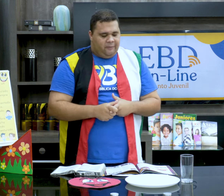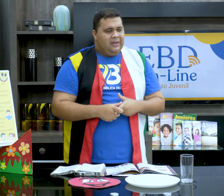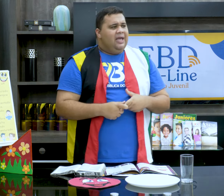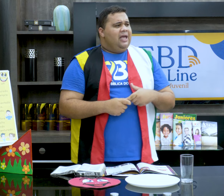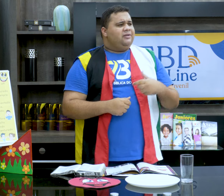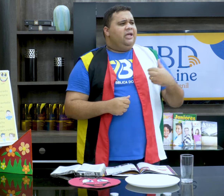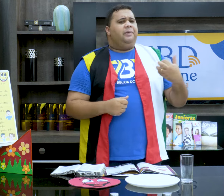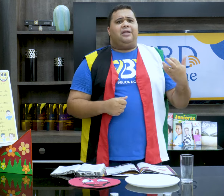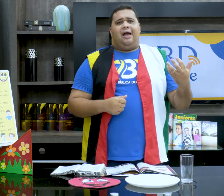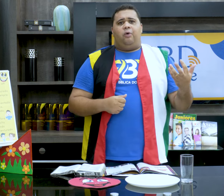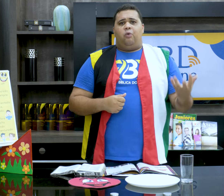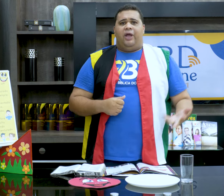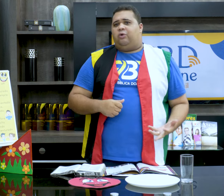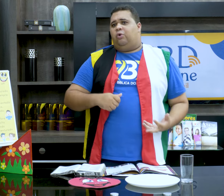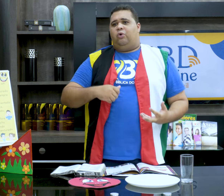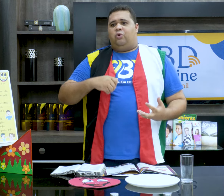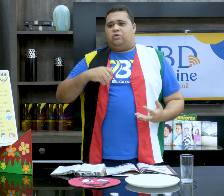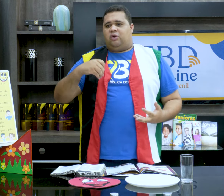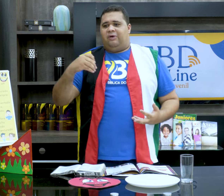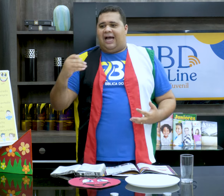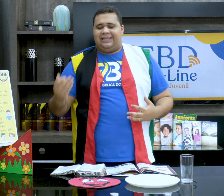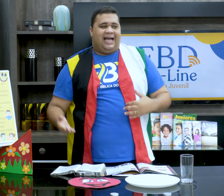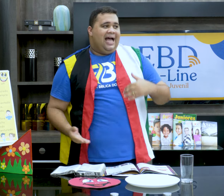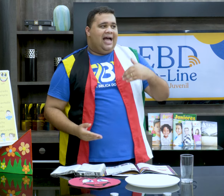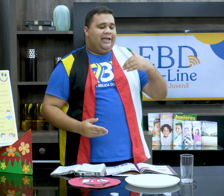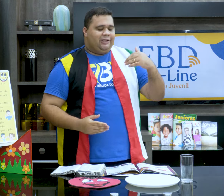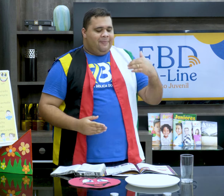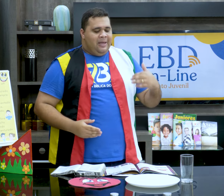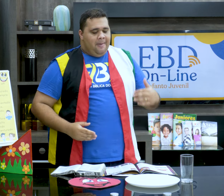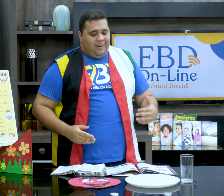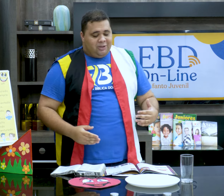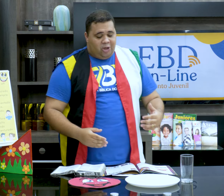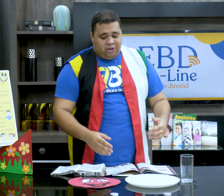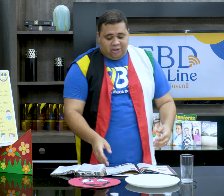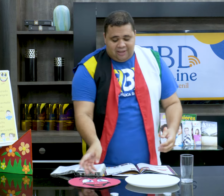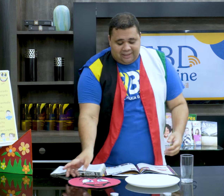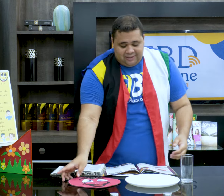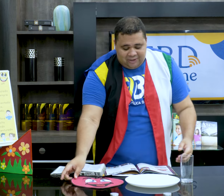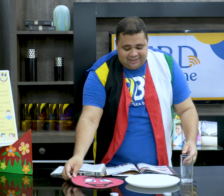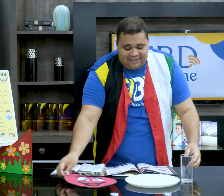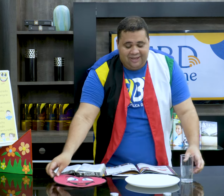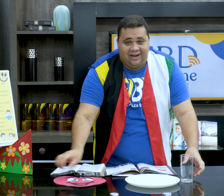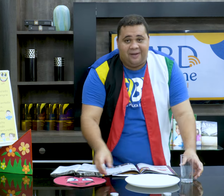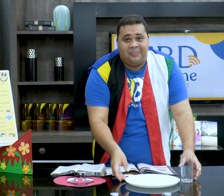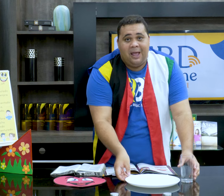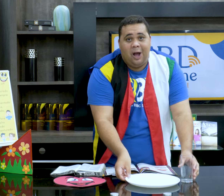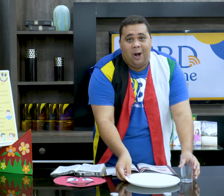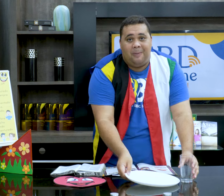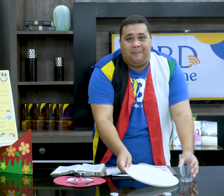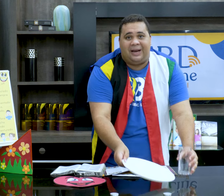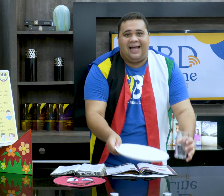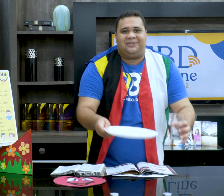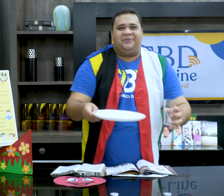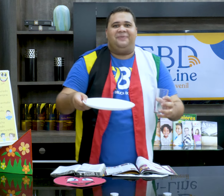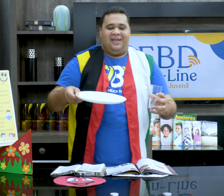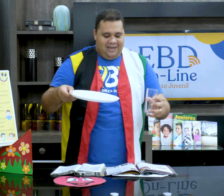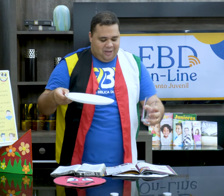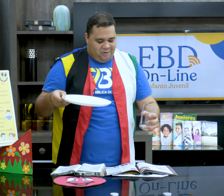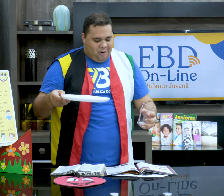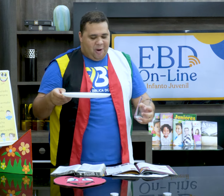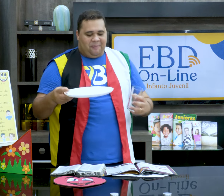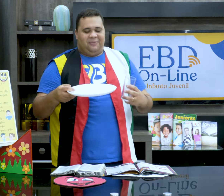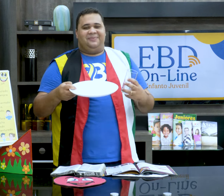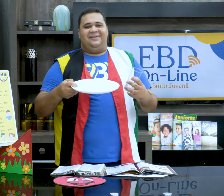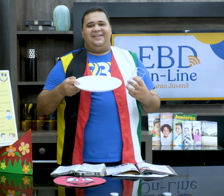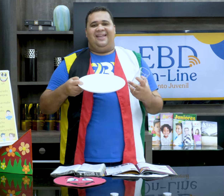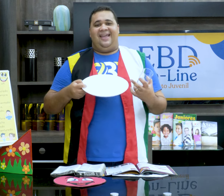versículo eu sempre trago algum recurso algum cartaz mas hoje eu troue trouxe aqui olha um prato e